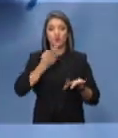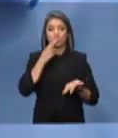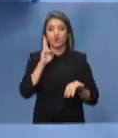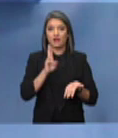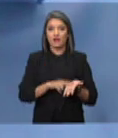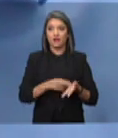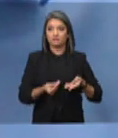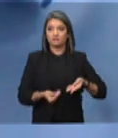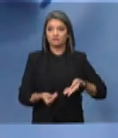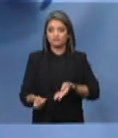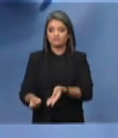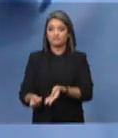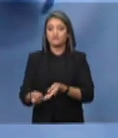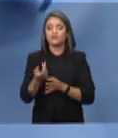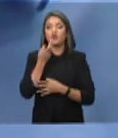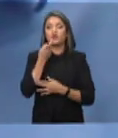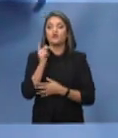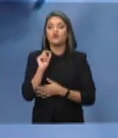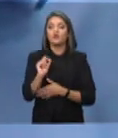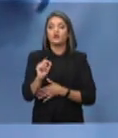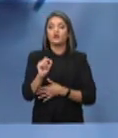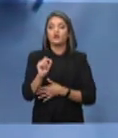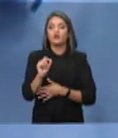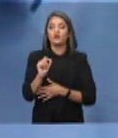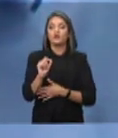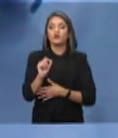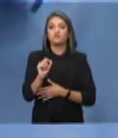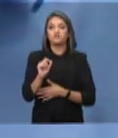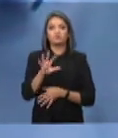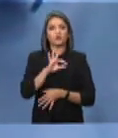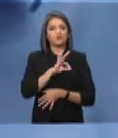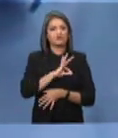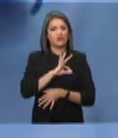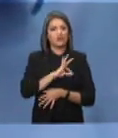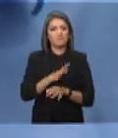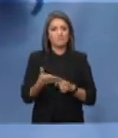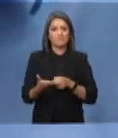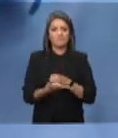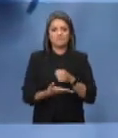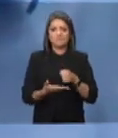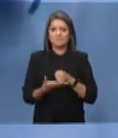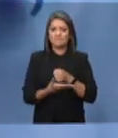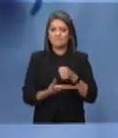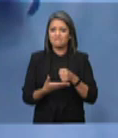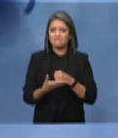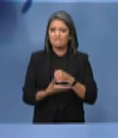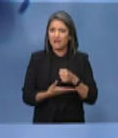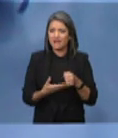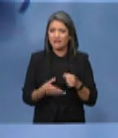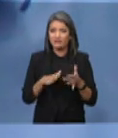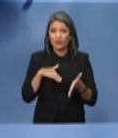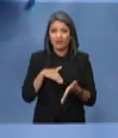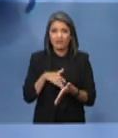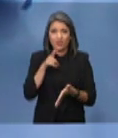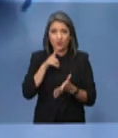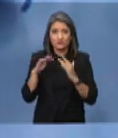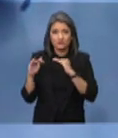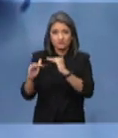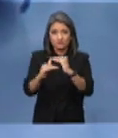dizendo que a lei da renda básica até atingir a sua universalidade